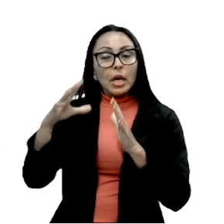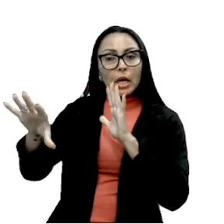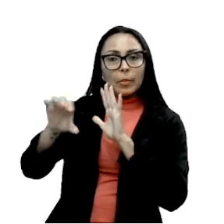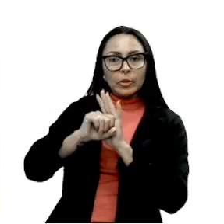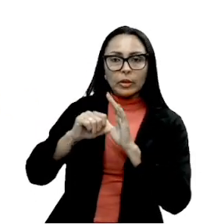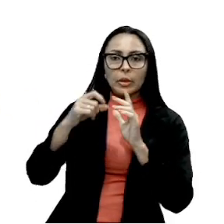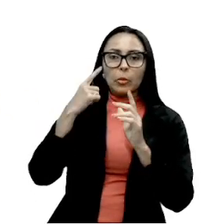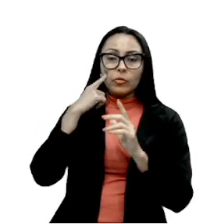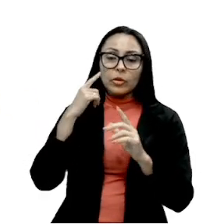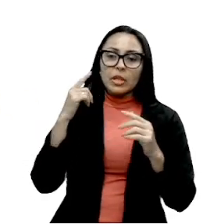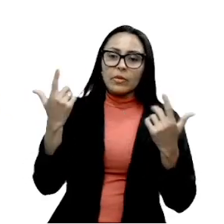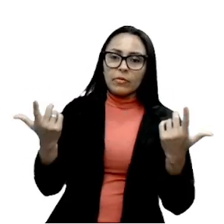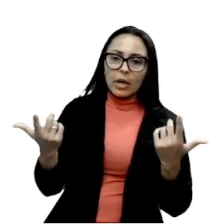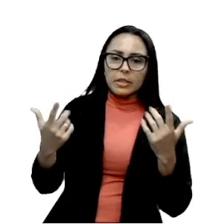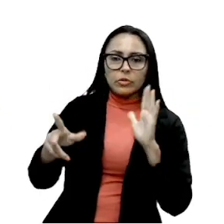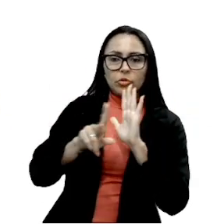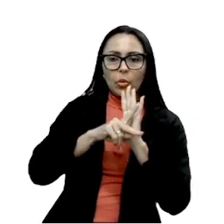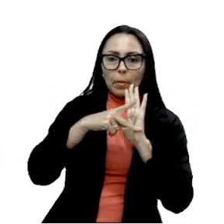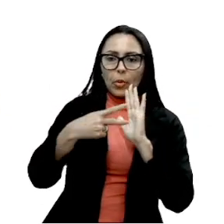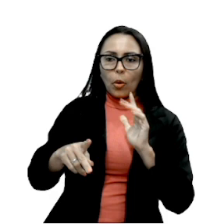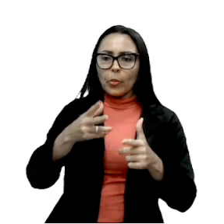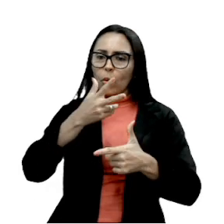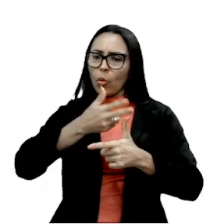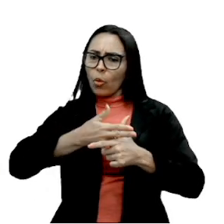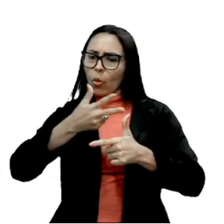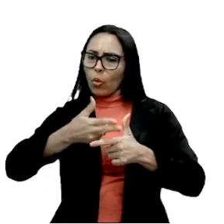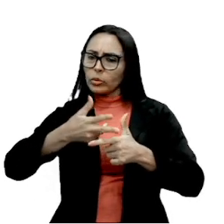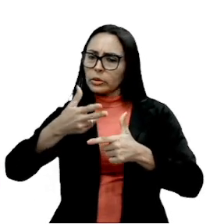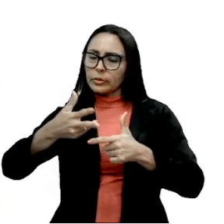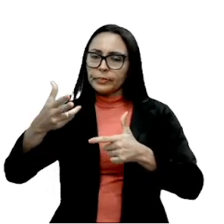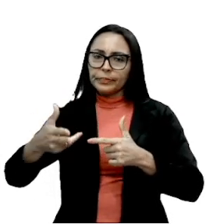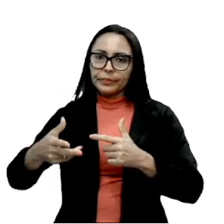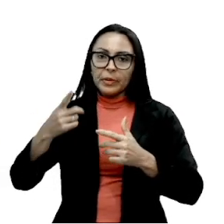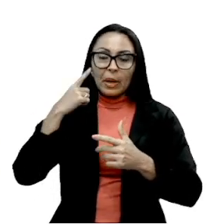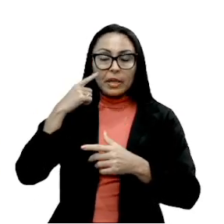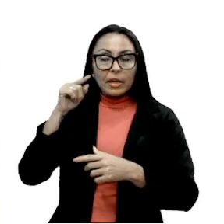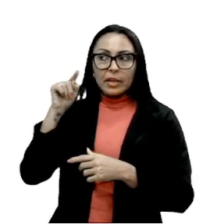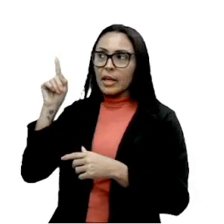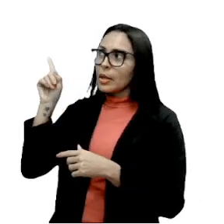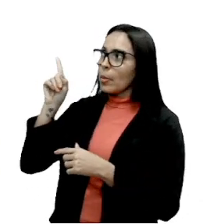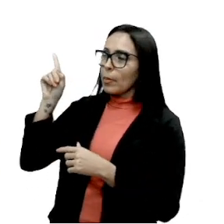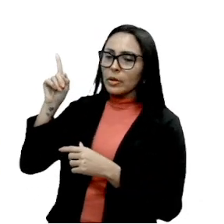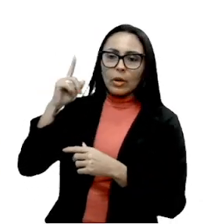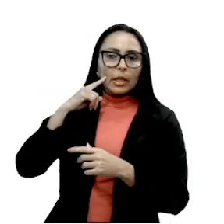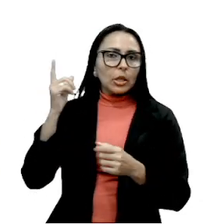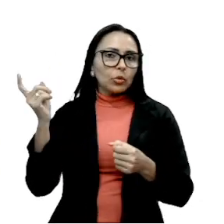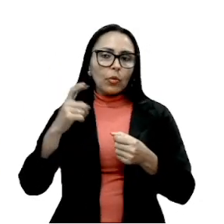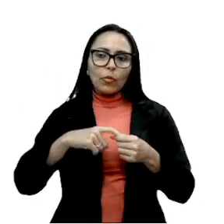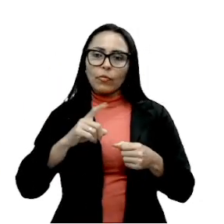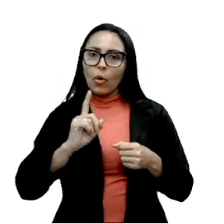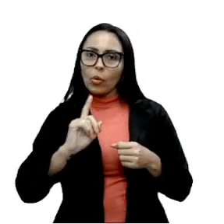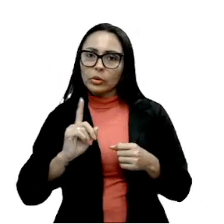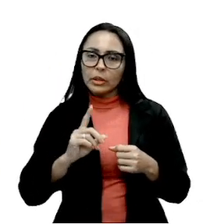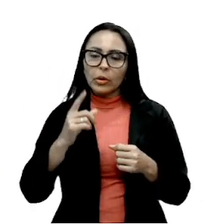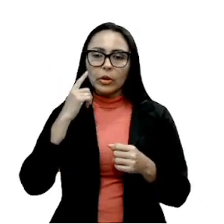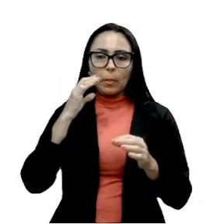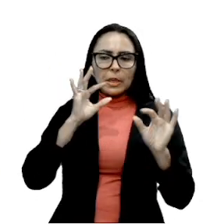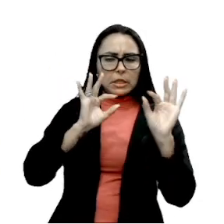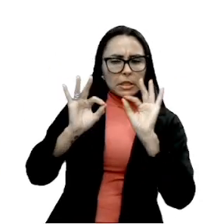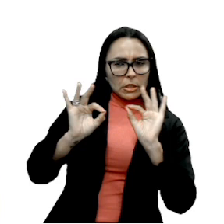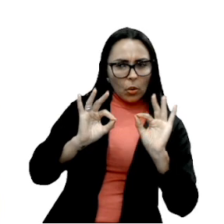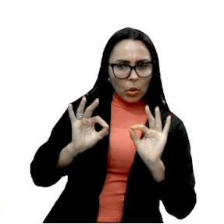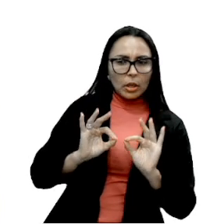sua linguagem, os seus cortes e as suas edições. Mas aquele momento ele não volta. Então, tem que caprichar